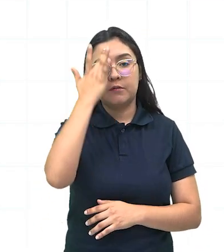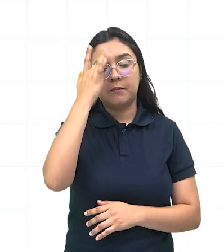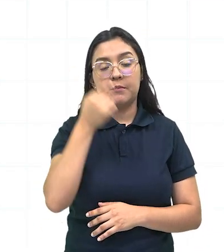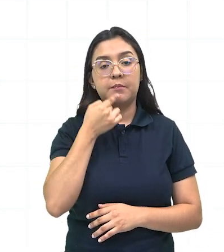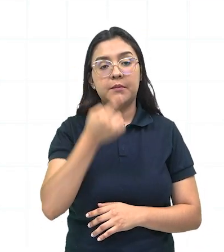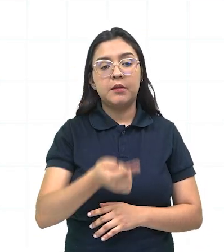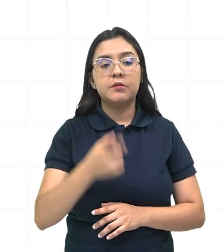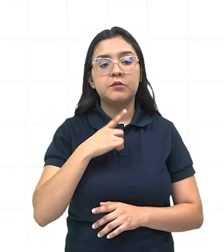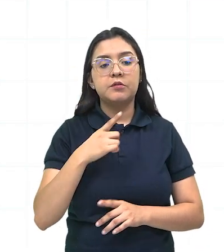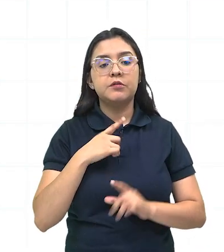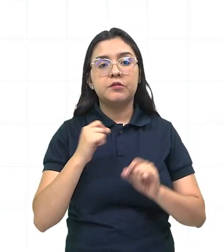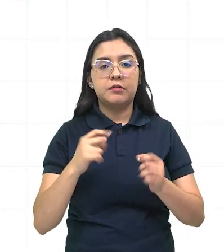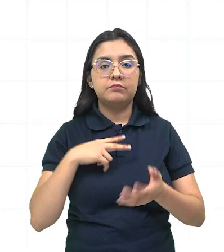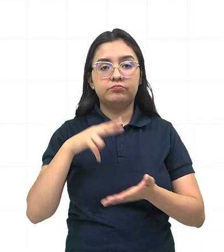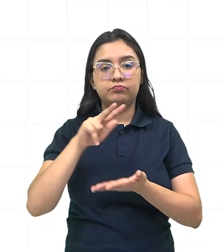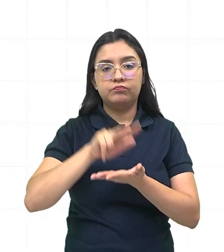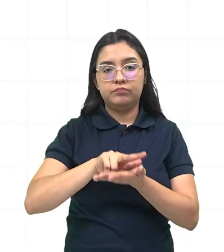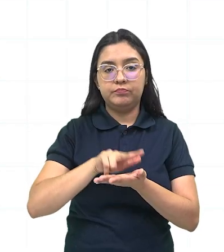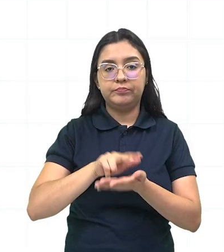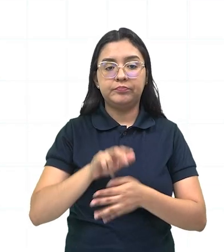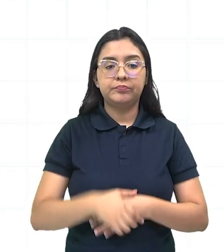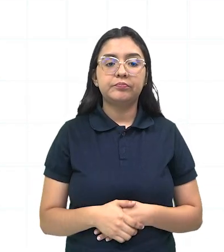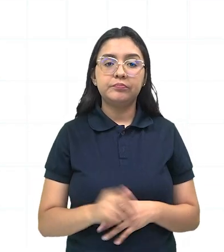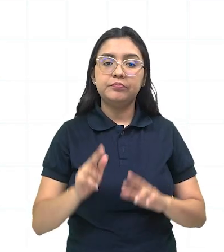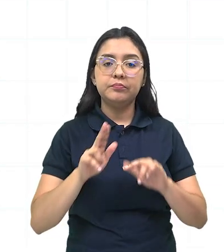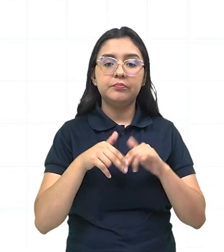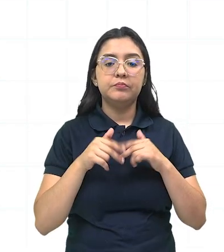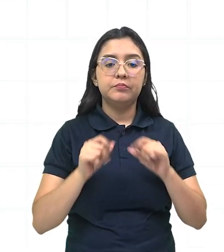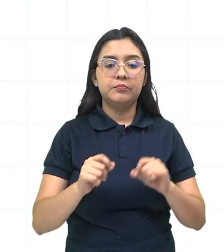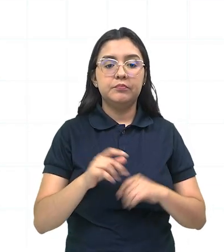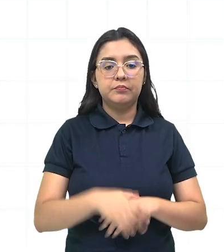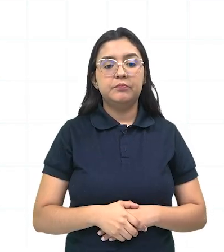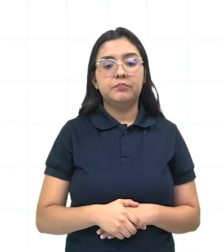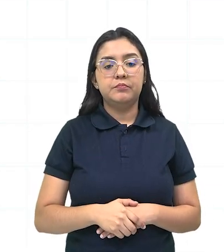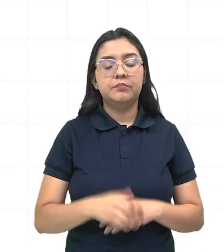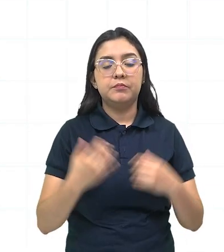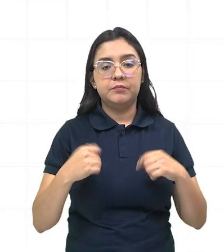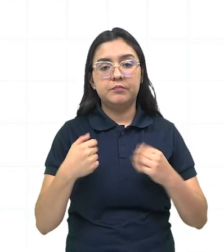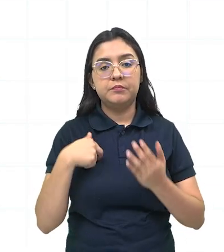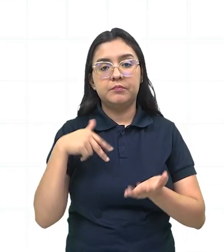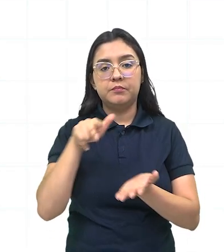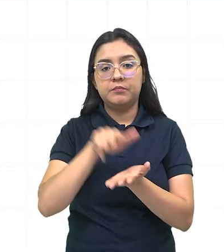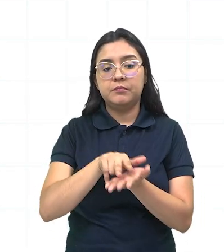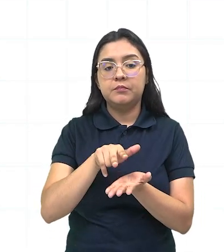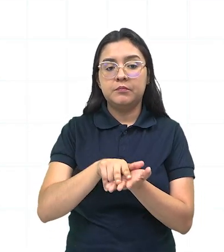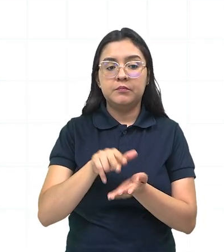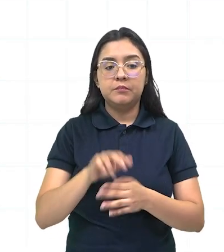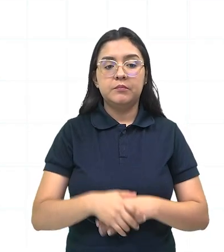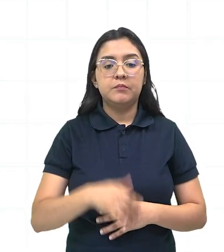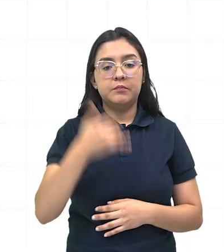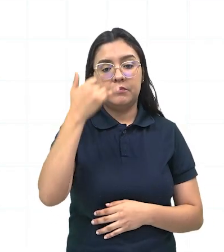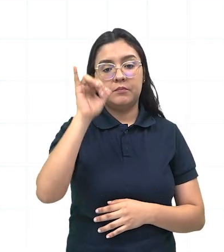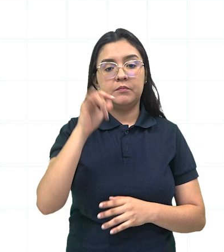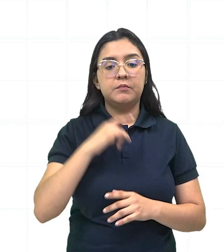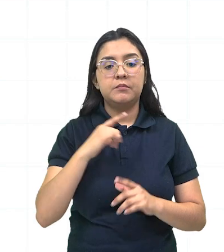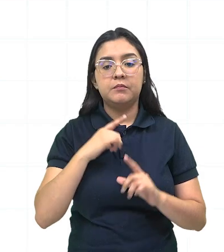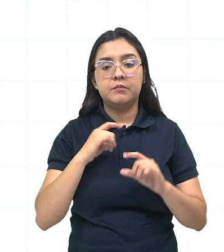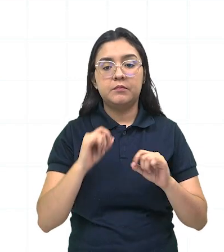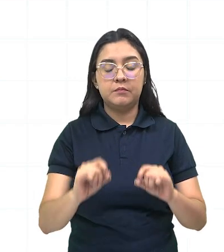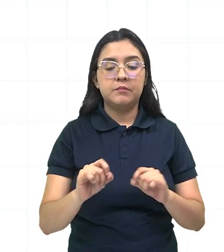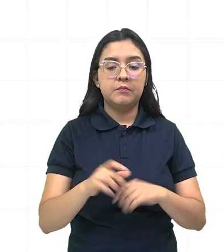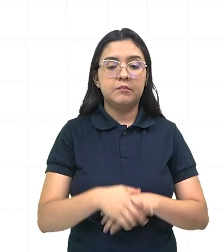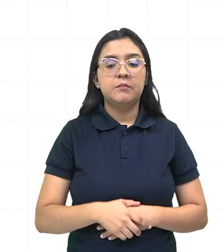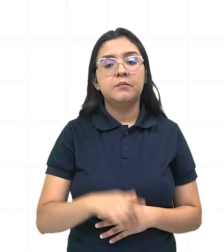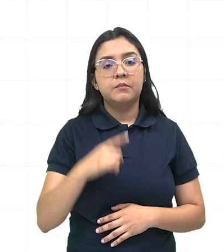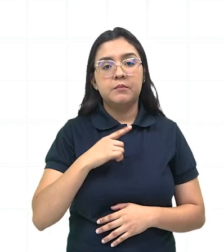bom quem está próximo ele já ir deitando a pessoa de barriga para cima. Por isso que diz aí, deitar a pessoa no chão de barriga para cima para